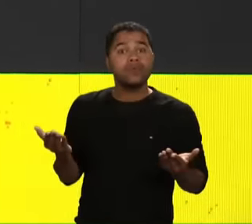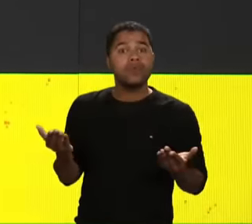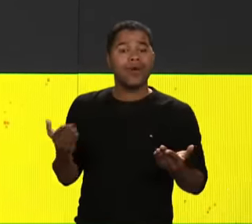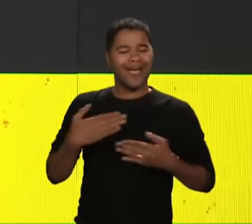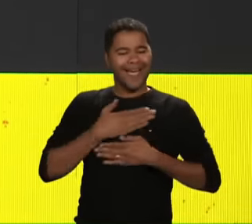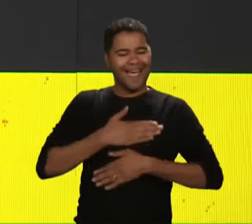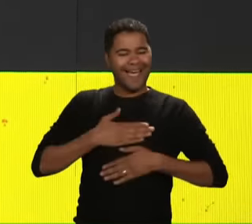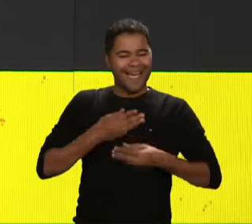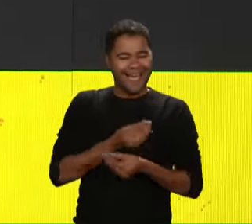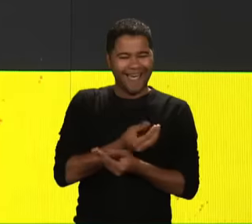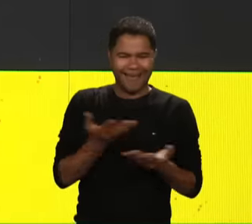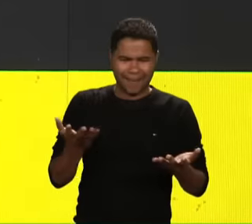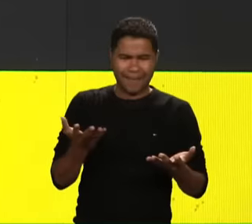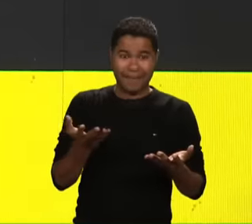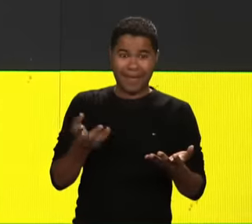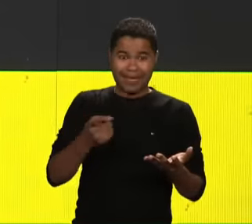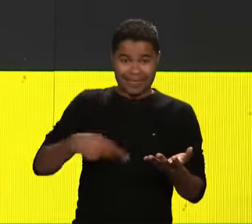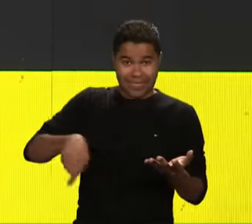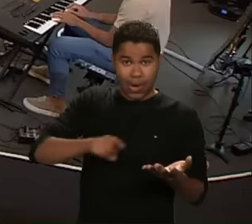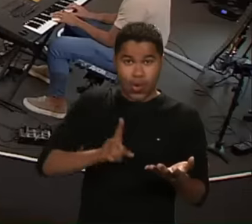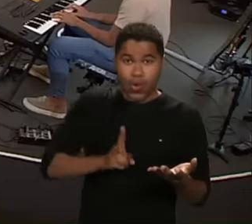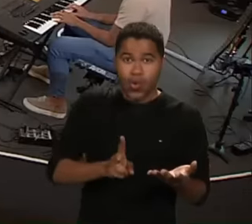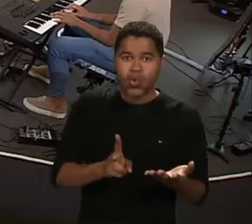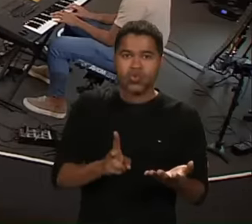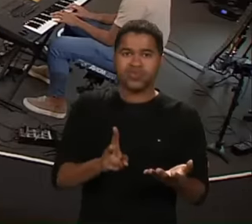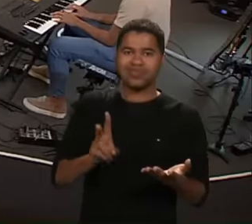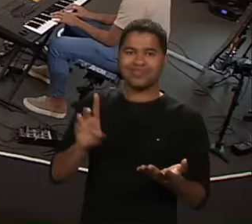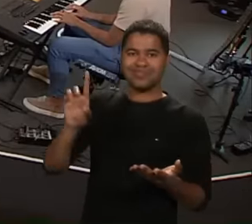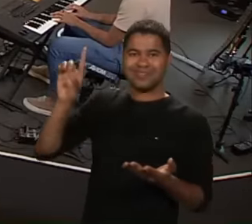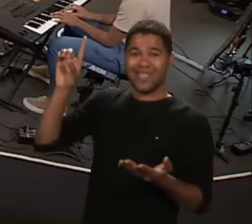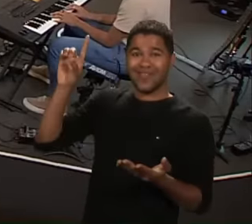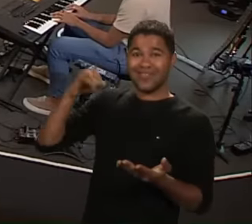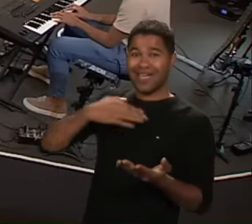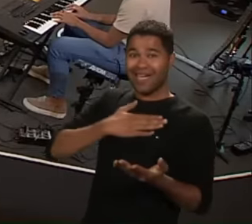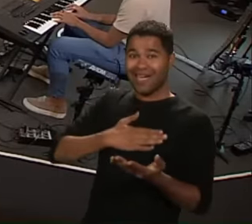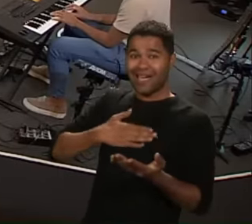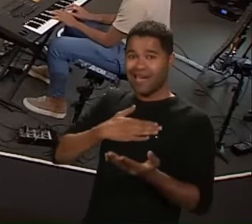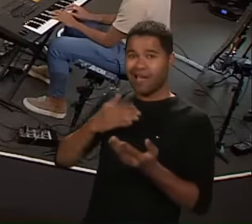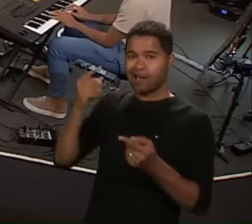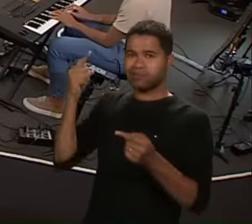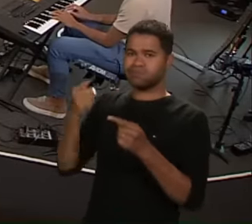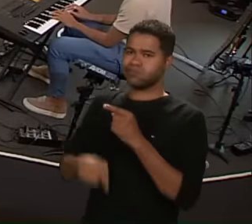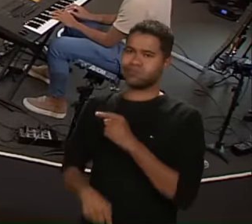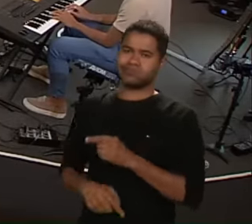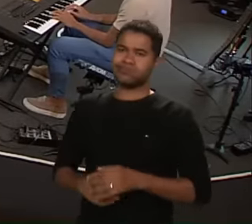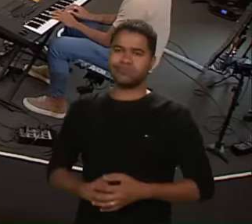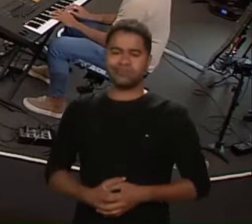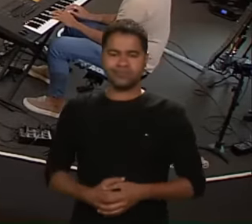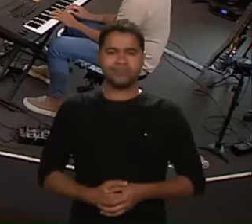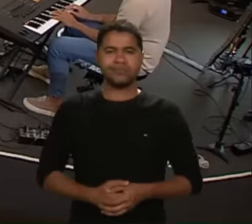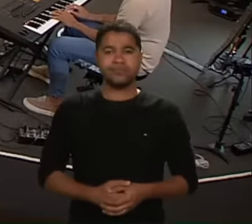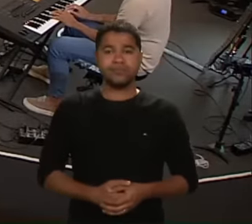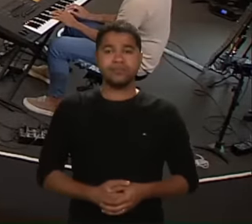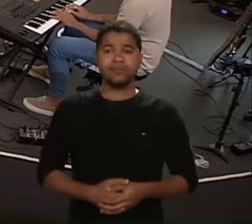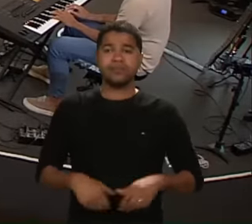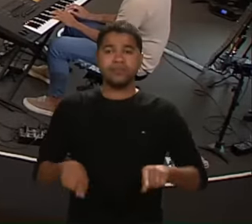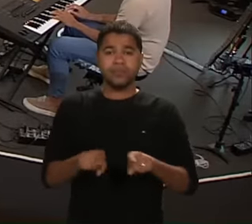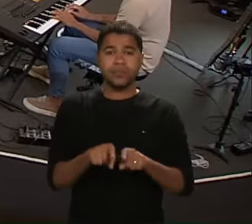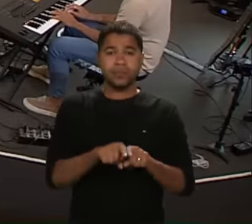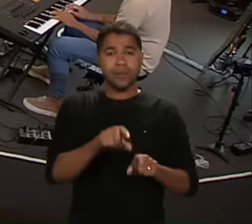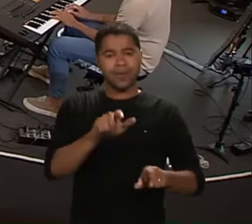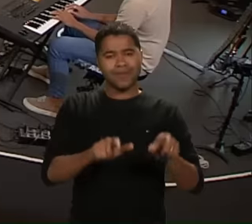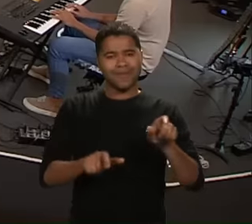agradar a homens, se agradasse ainda a homens, não seria o quê? Servo de Cristo. E aqueles que